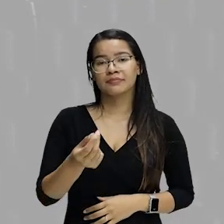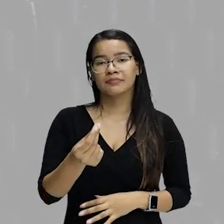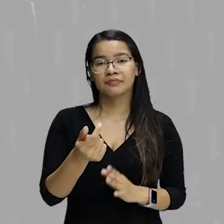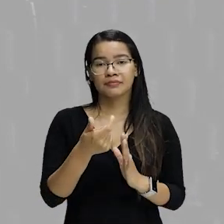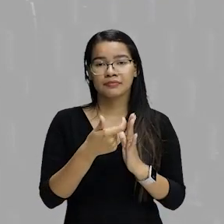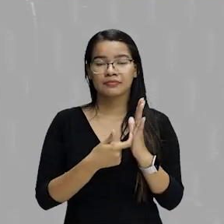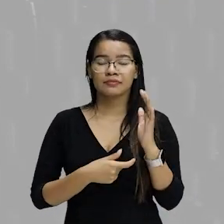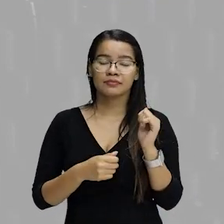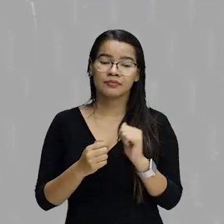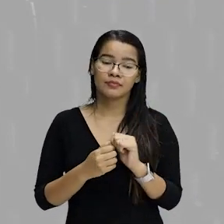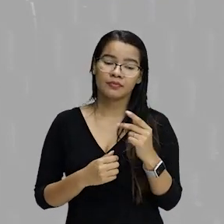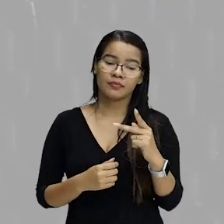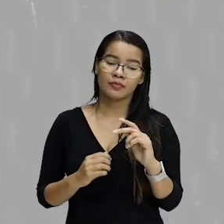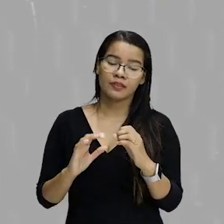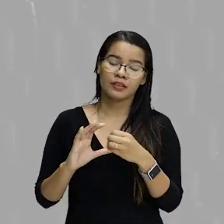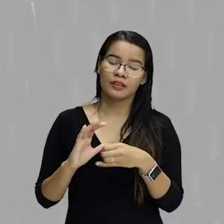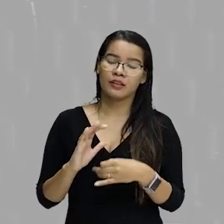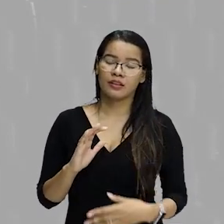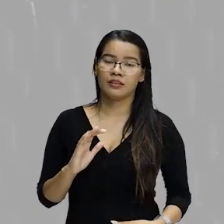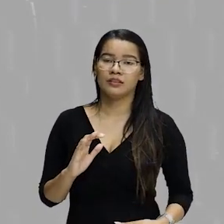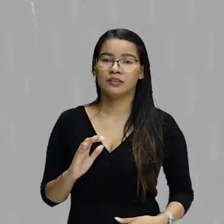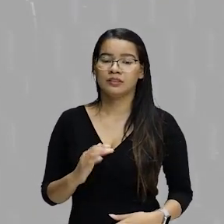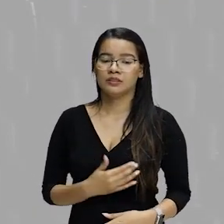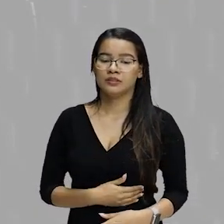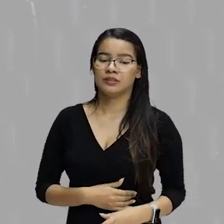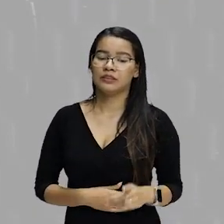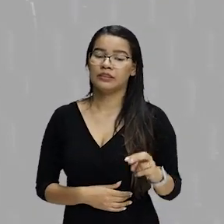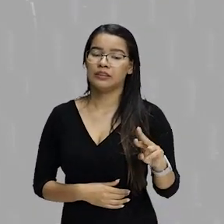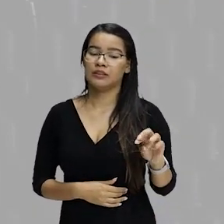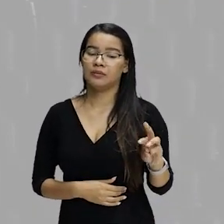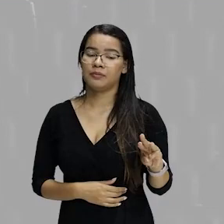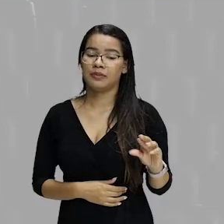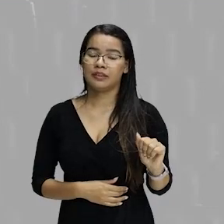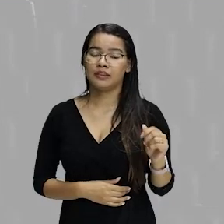com essas características, né? O drama,